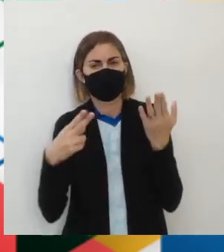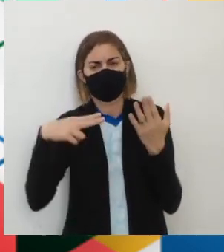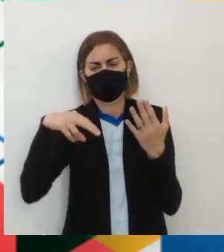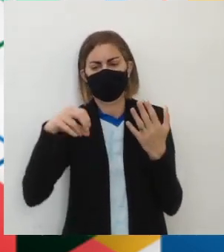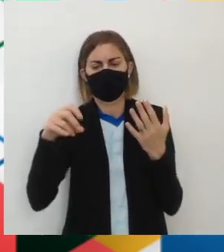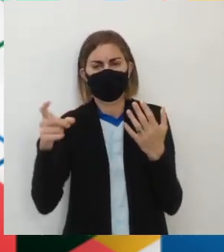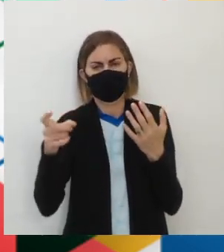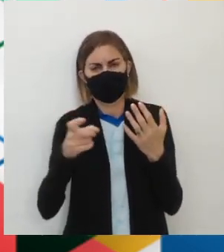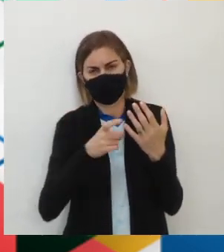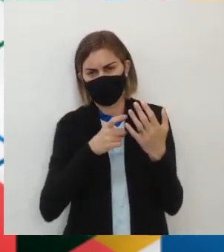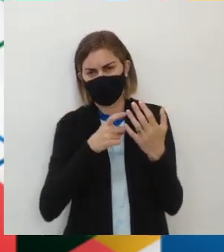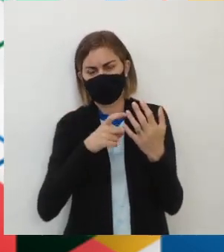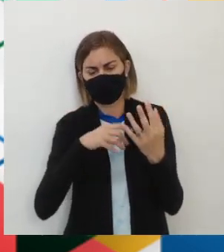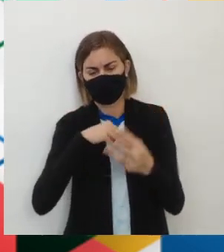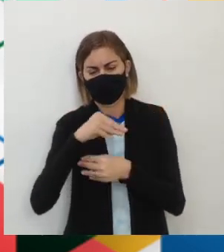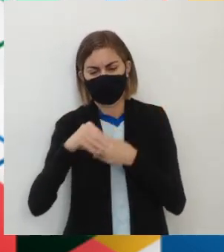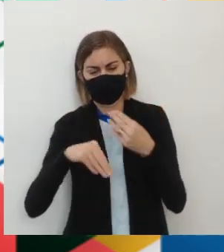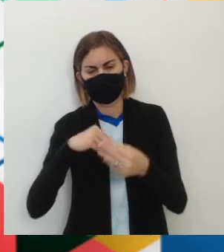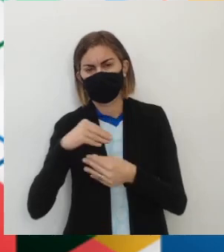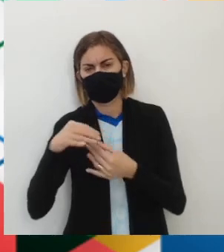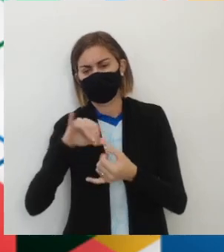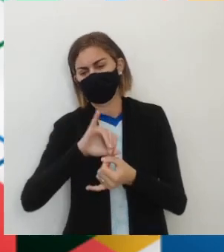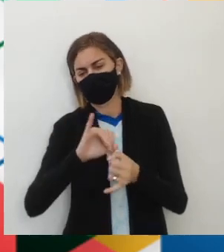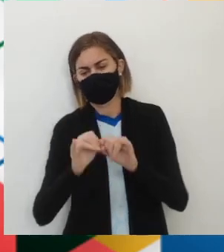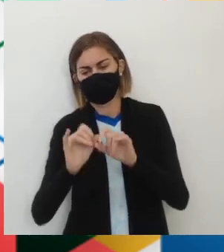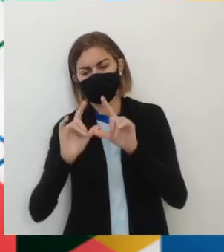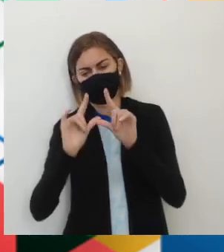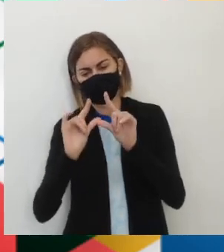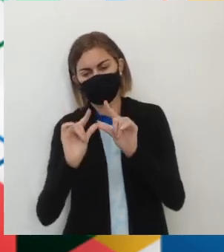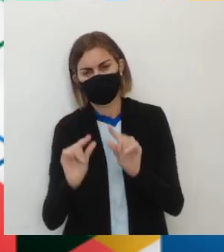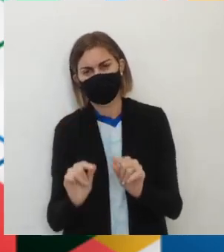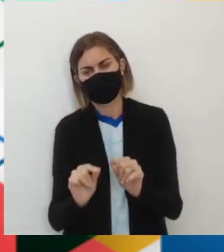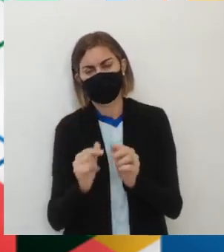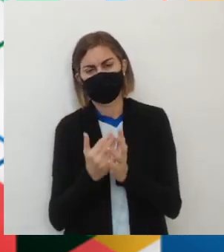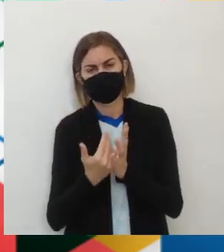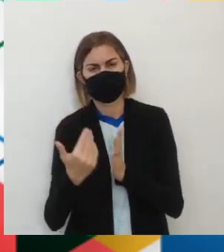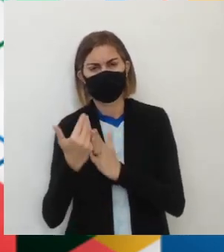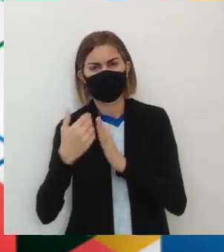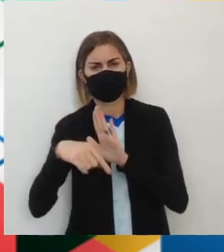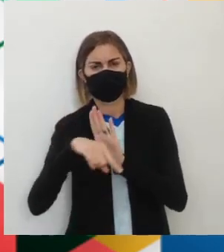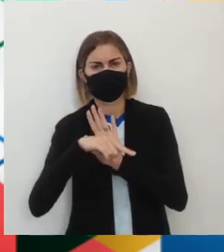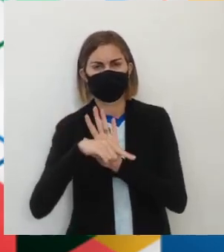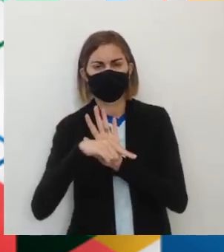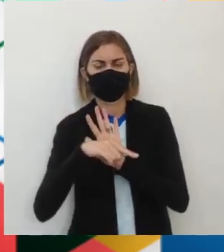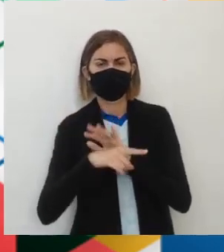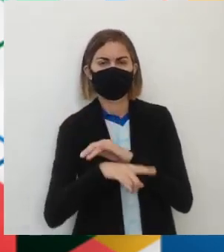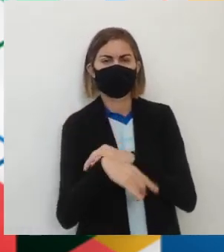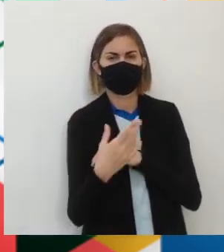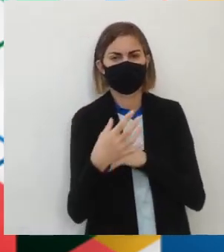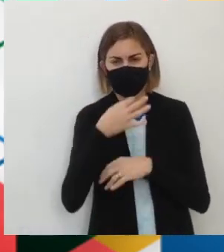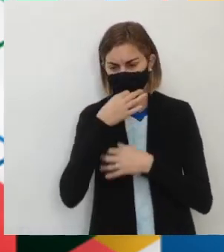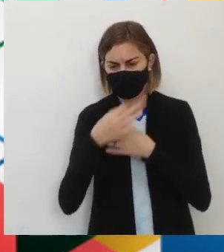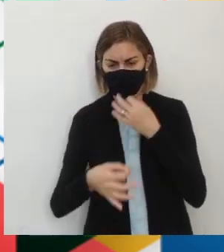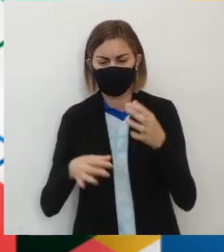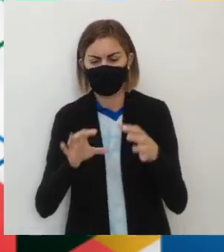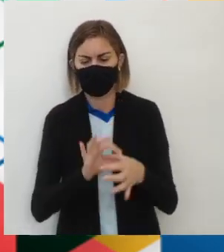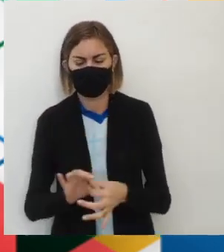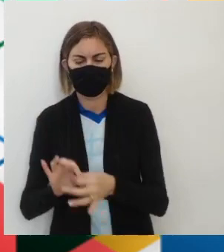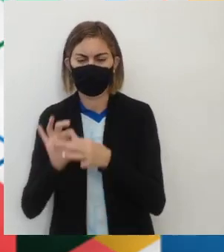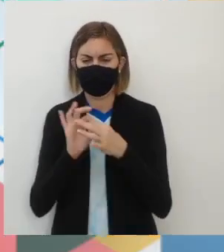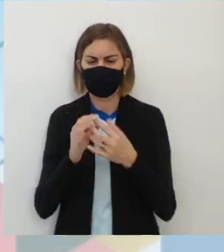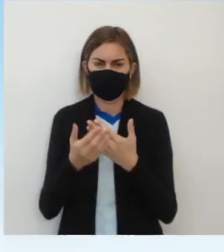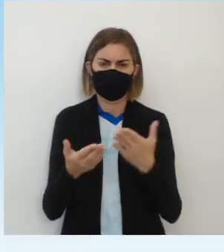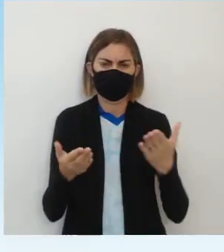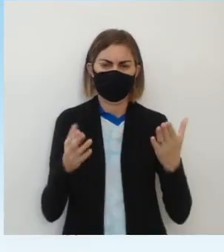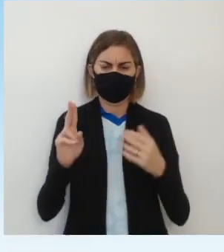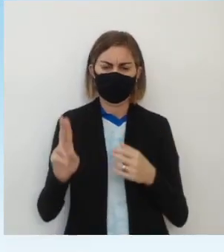a carga dos elementos químicos, é diminuída, vai ficando mais negativa. Uma dica que é universal e você pode